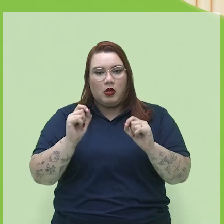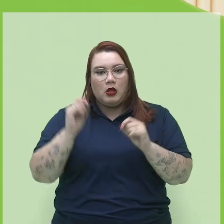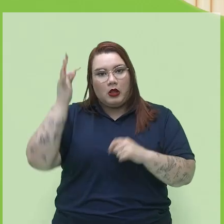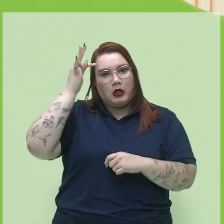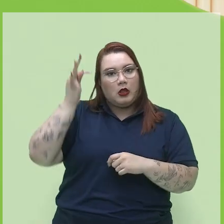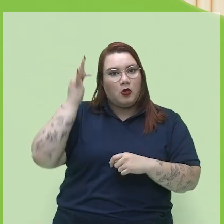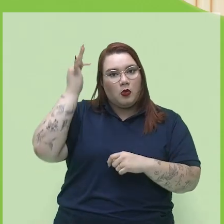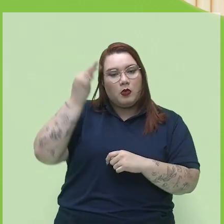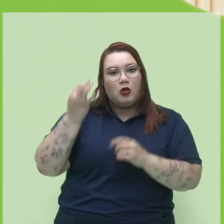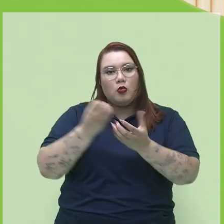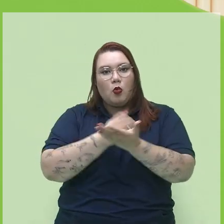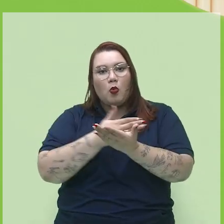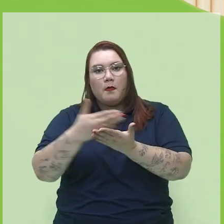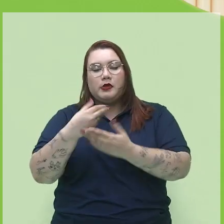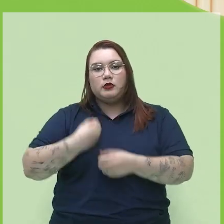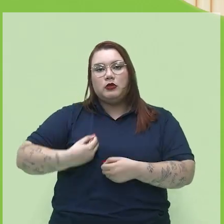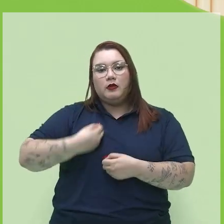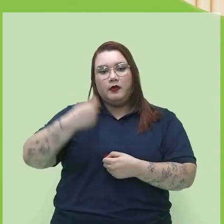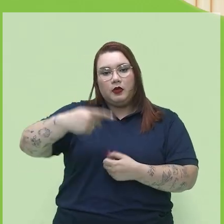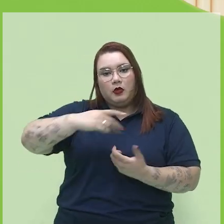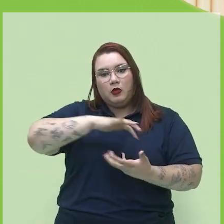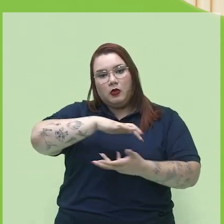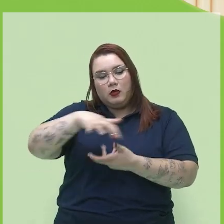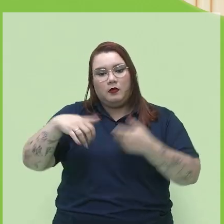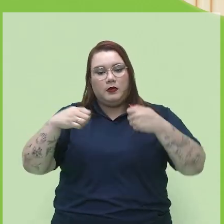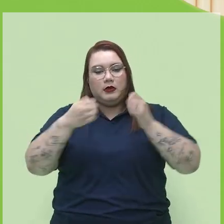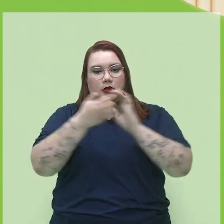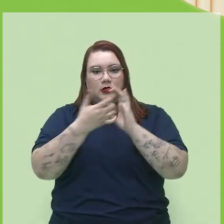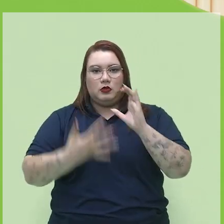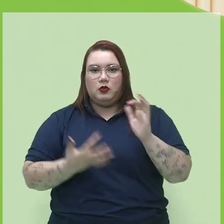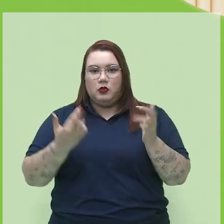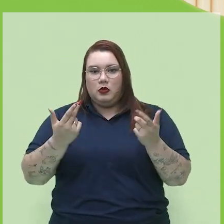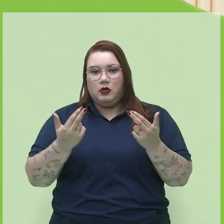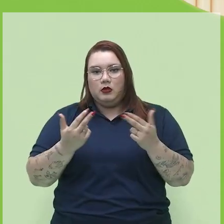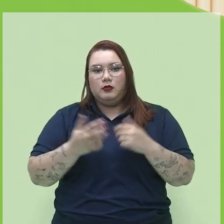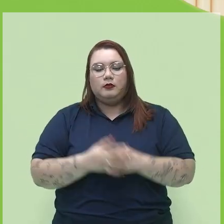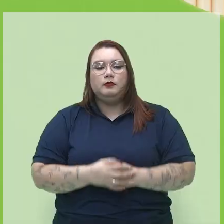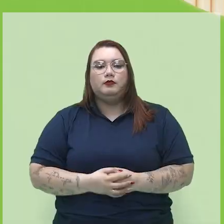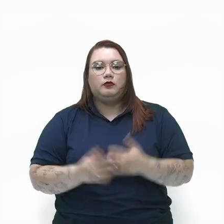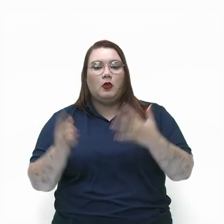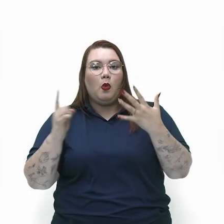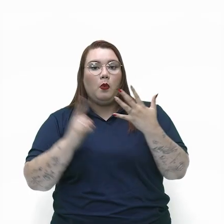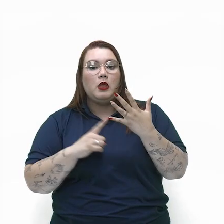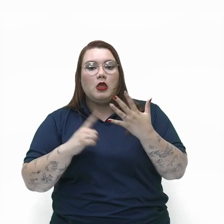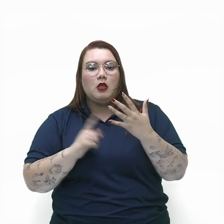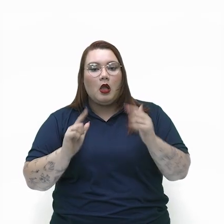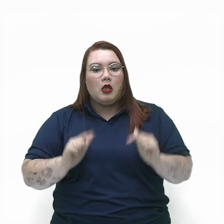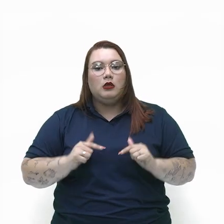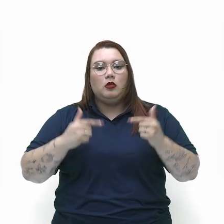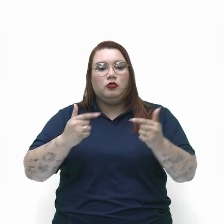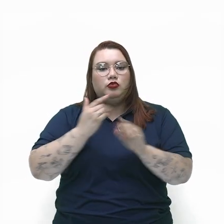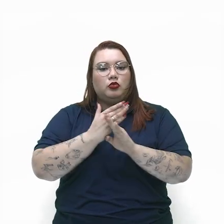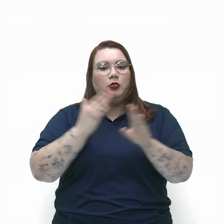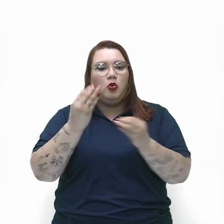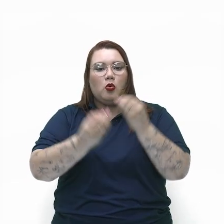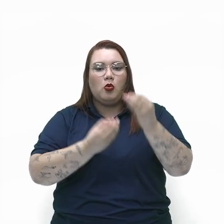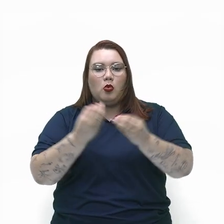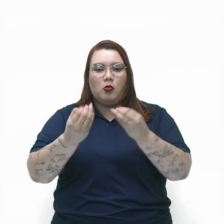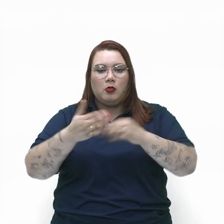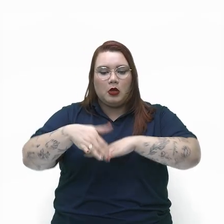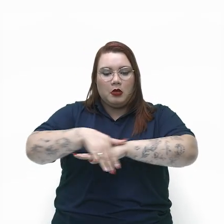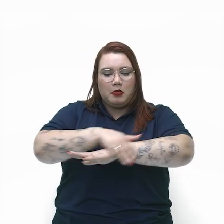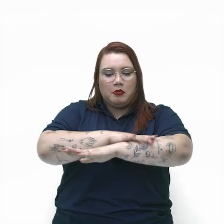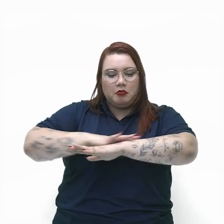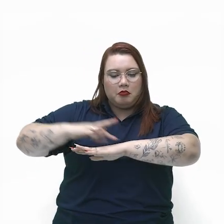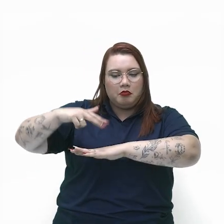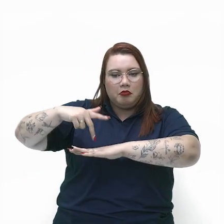do início da vida no nosso planeta. Então, tem que ter mais ou menos essa característica. O quinto passo é descobrir como é o chão